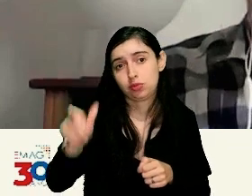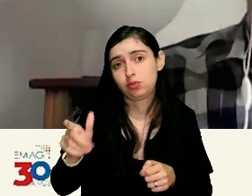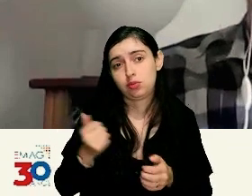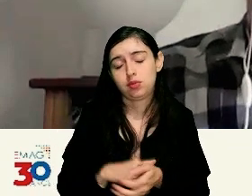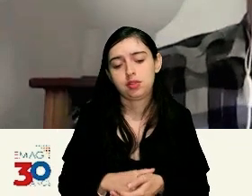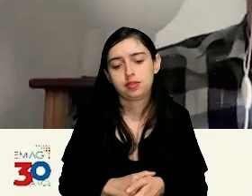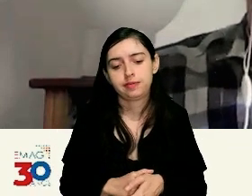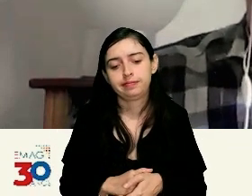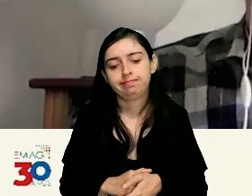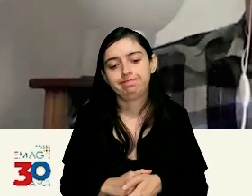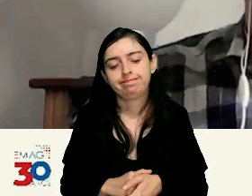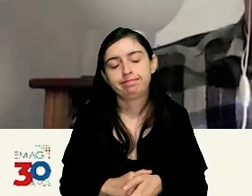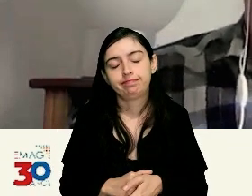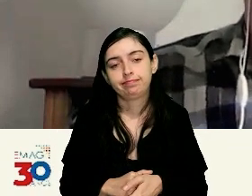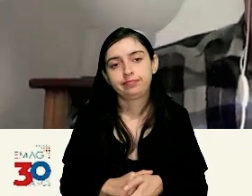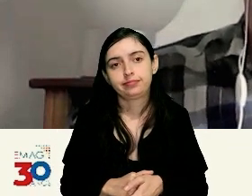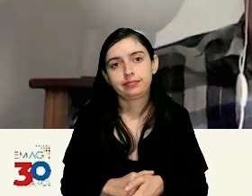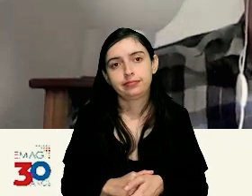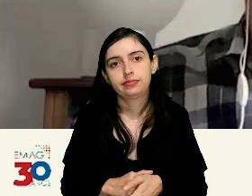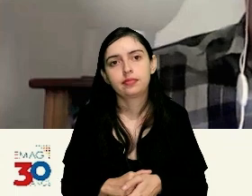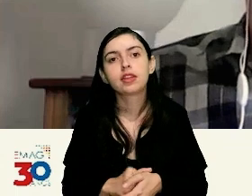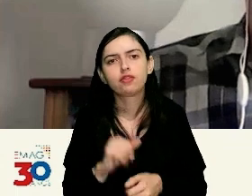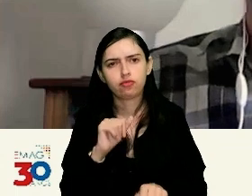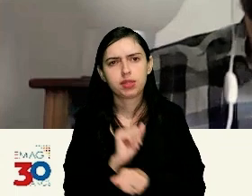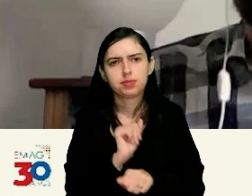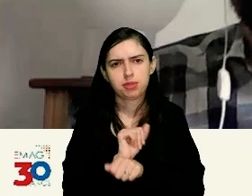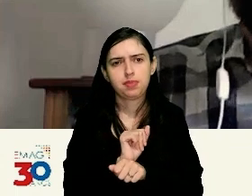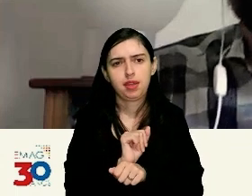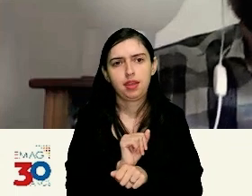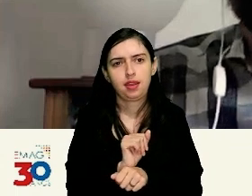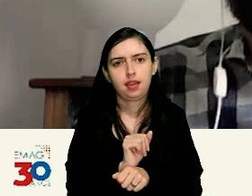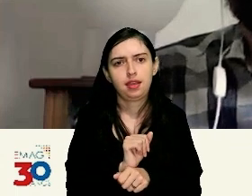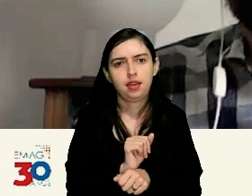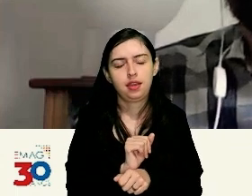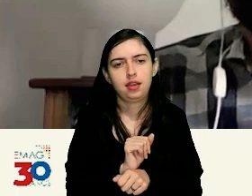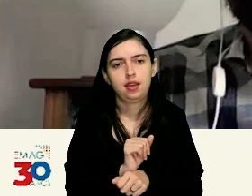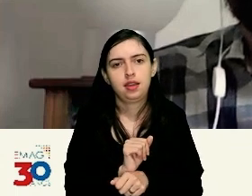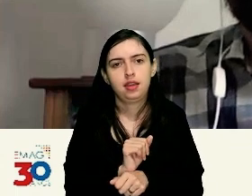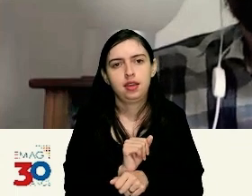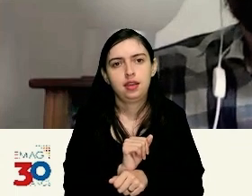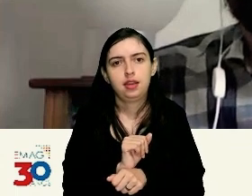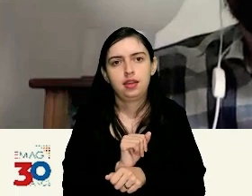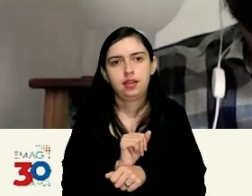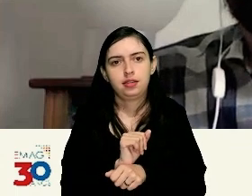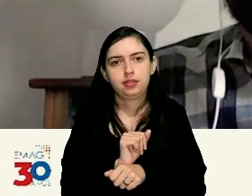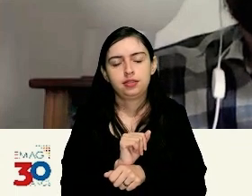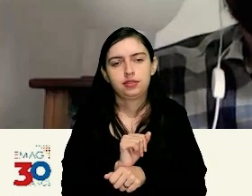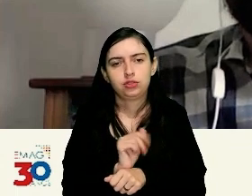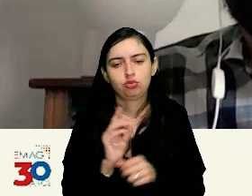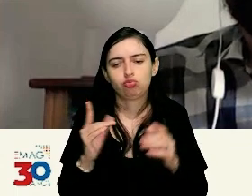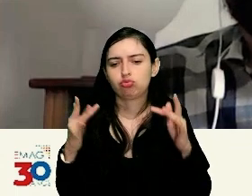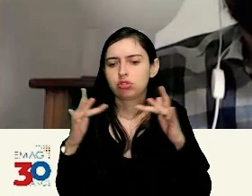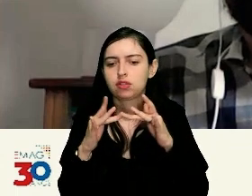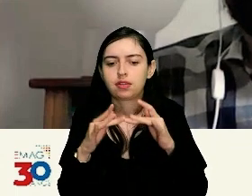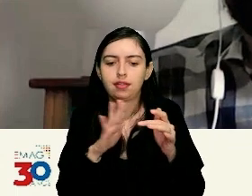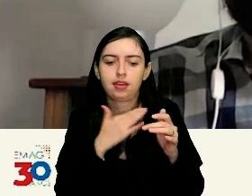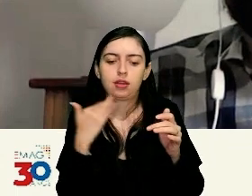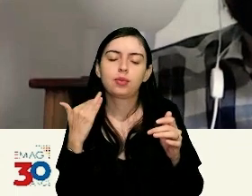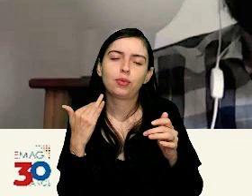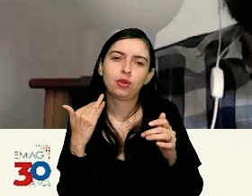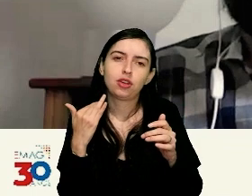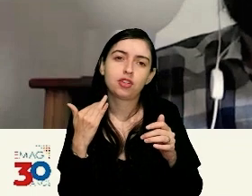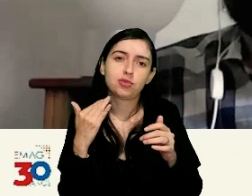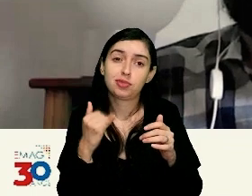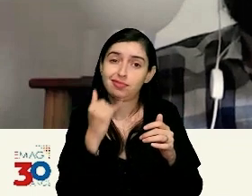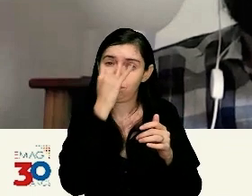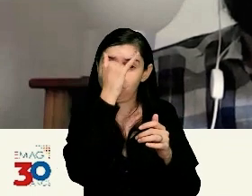Então, vamos esperar até a gente chegar na nossa morte para a gente se arrepender enquanto a